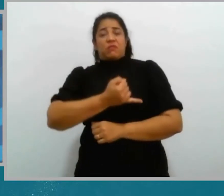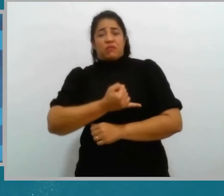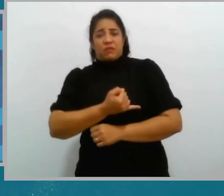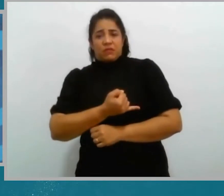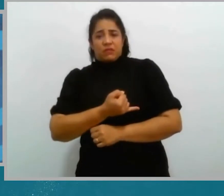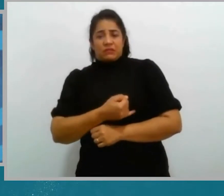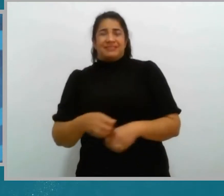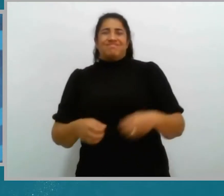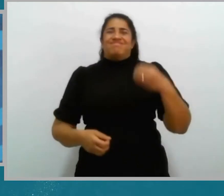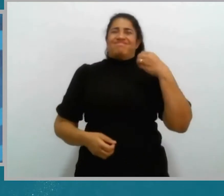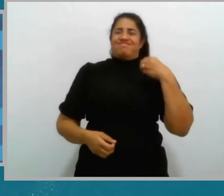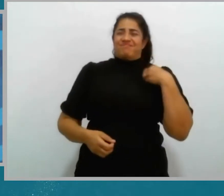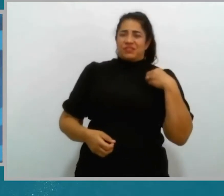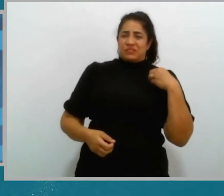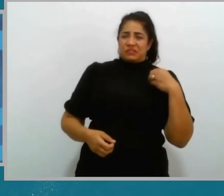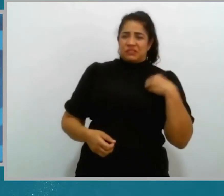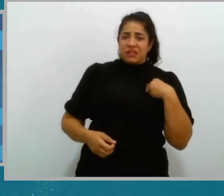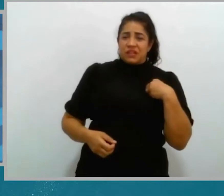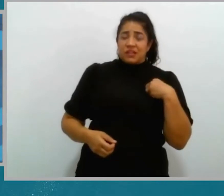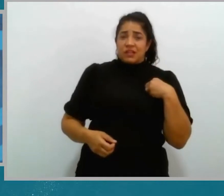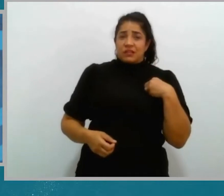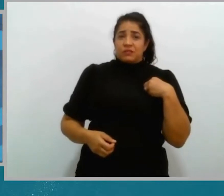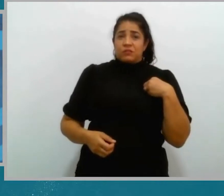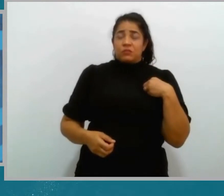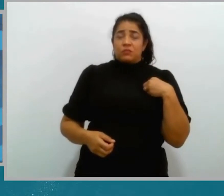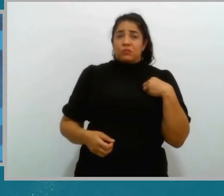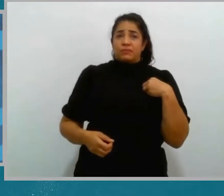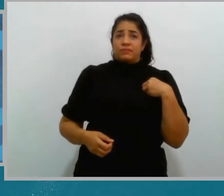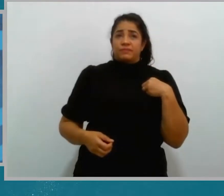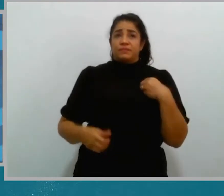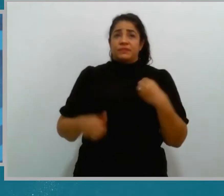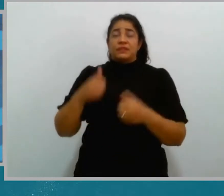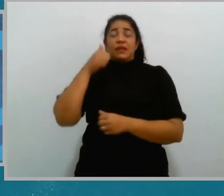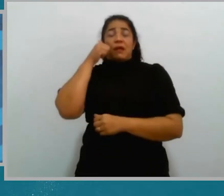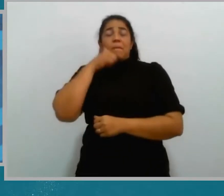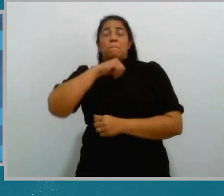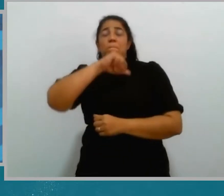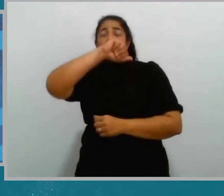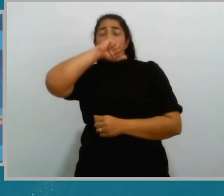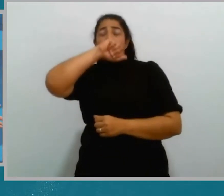pecado me concebeu minha mãe. Essa, na verdade,